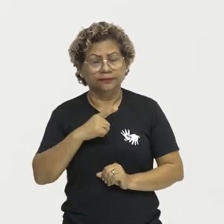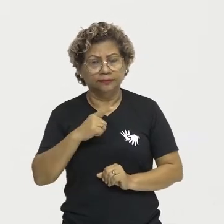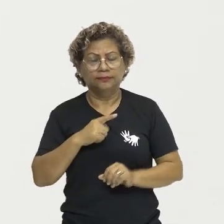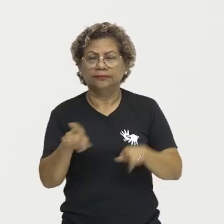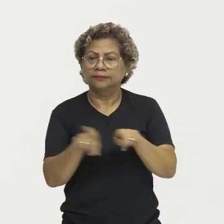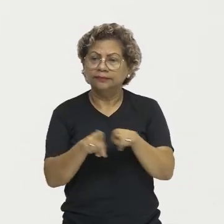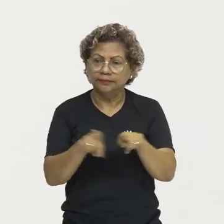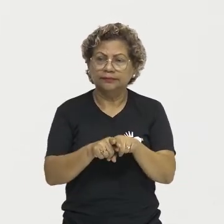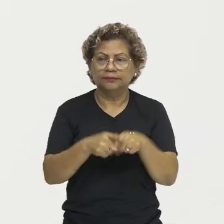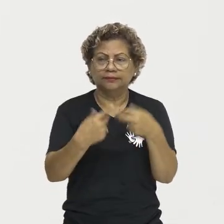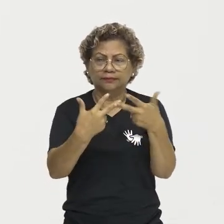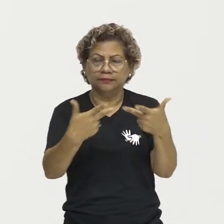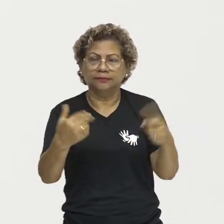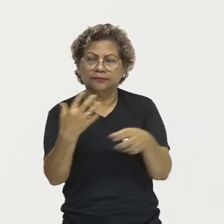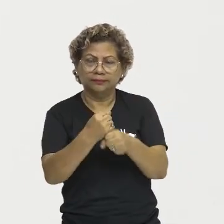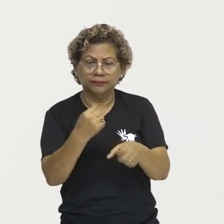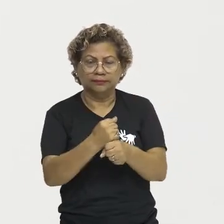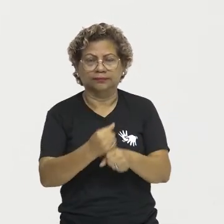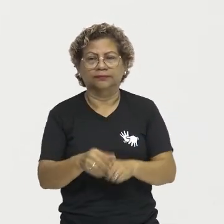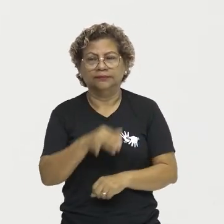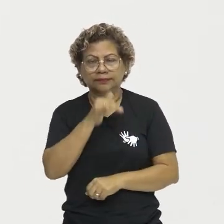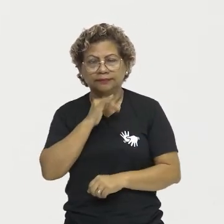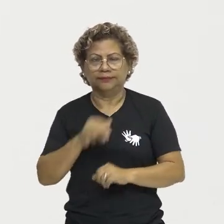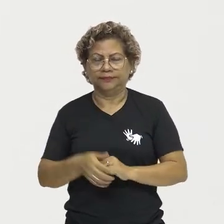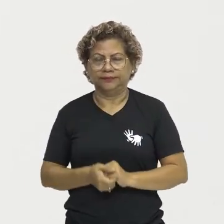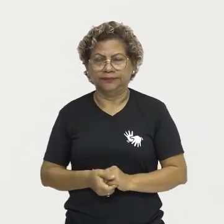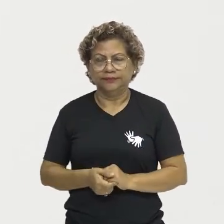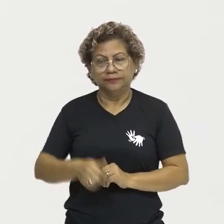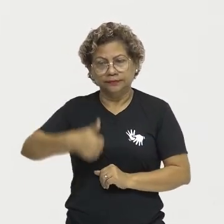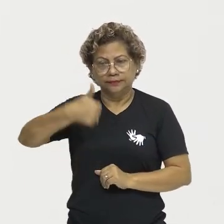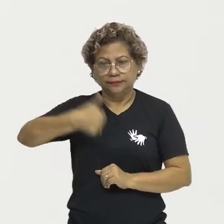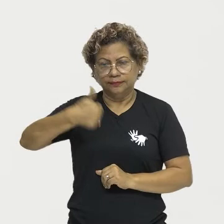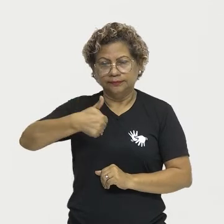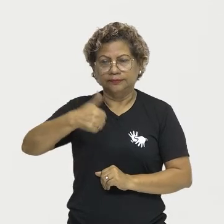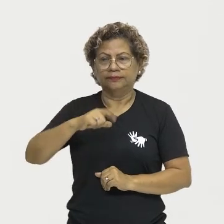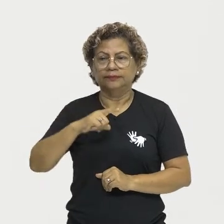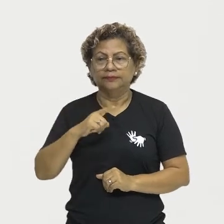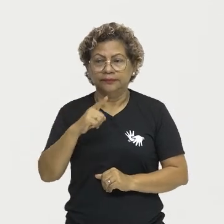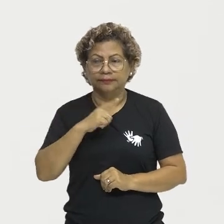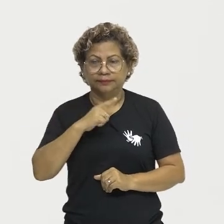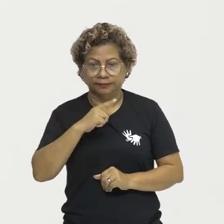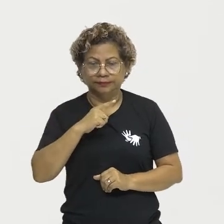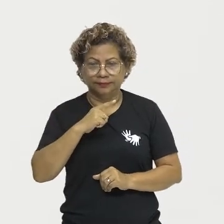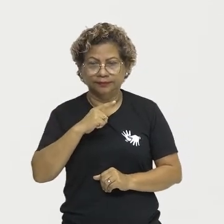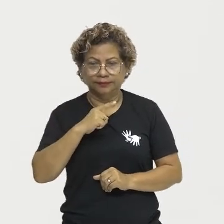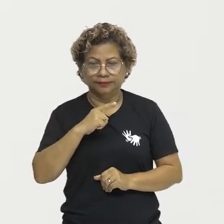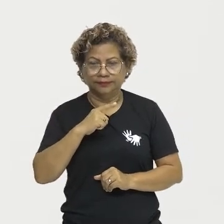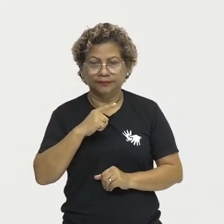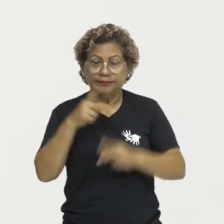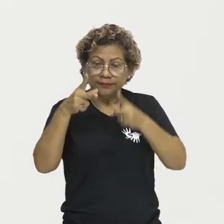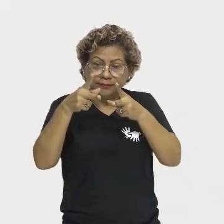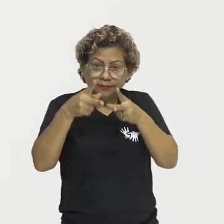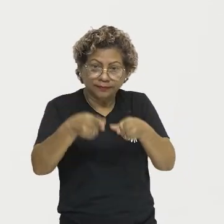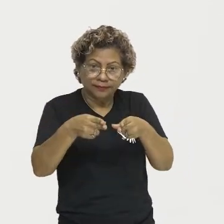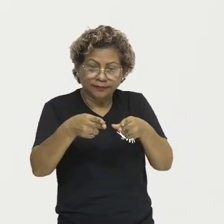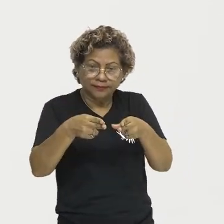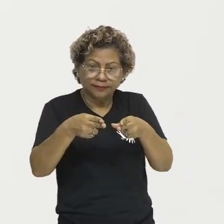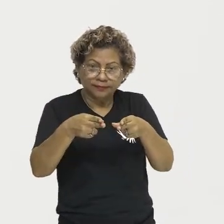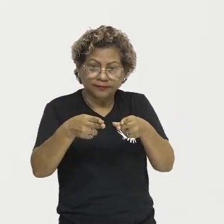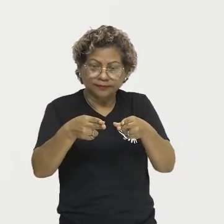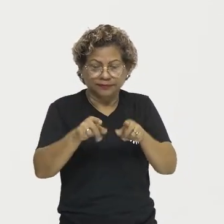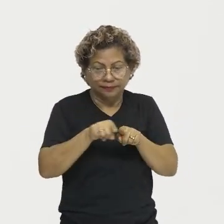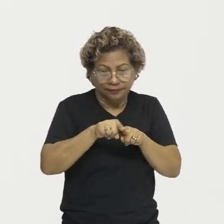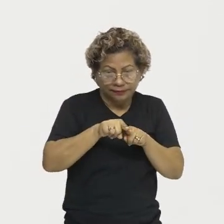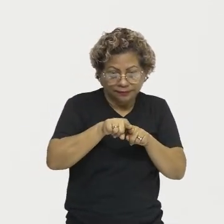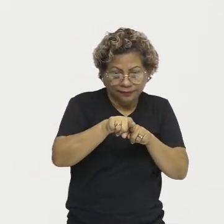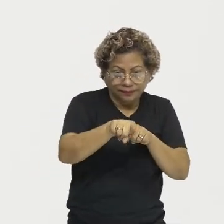força resultante. Primeiro caso, quando as forças têm mesma direção e mesmo sentido. Então, a resultante é a soma das